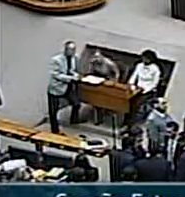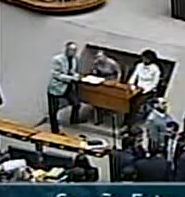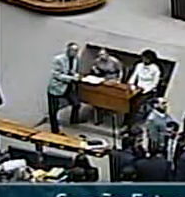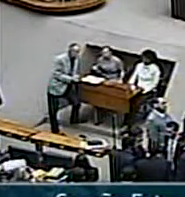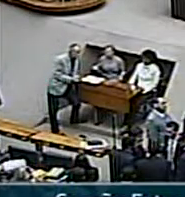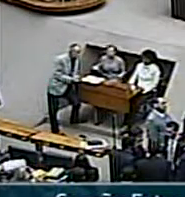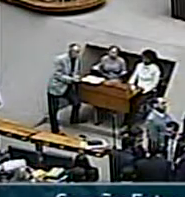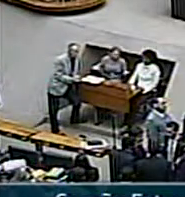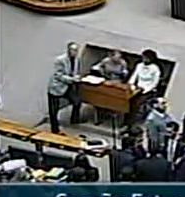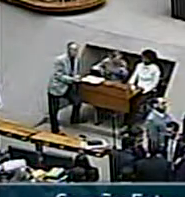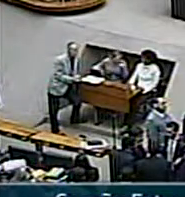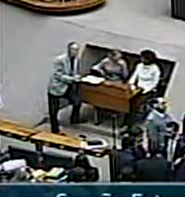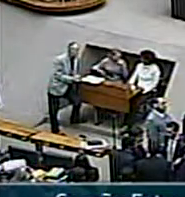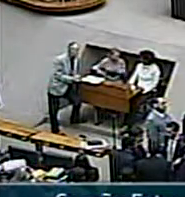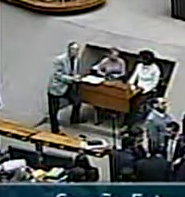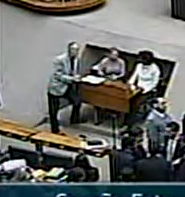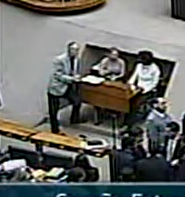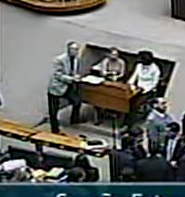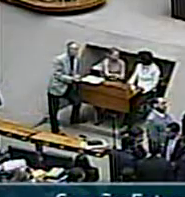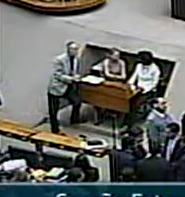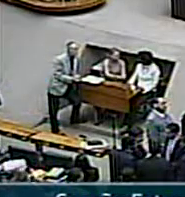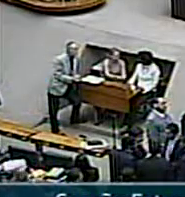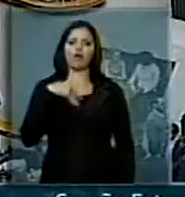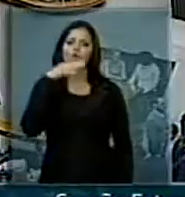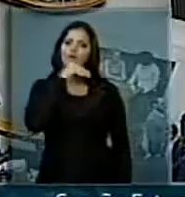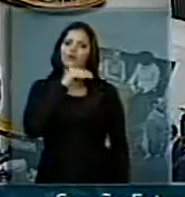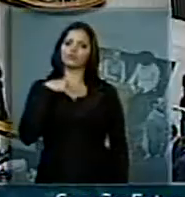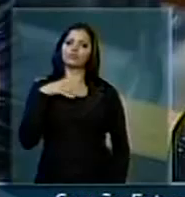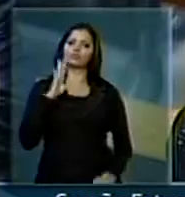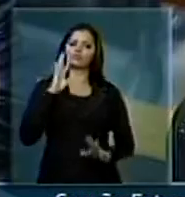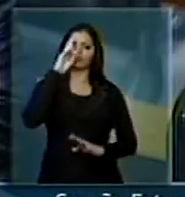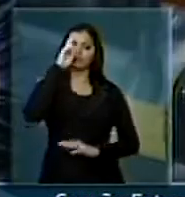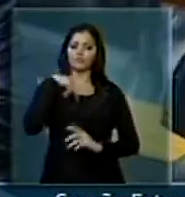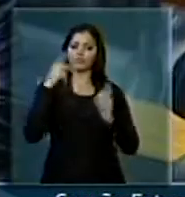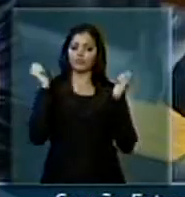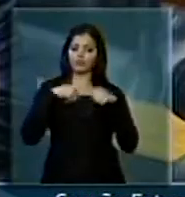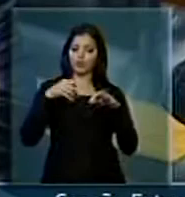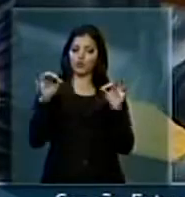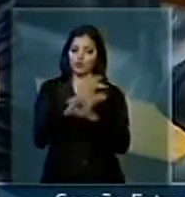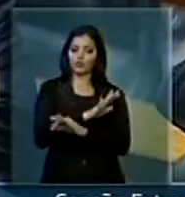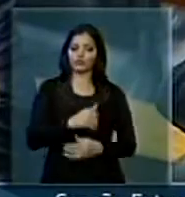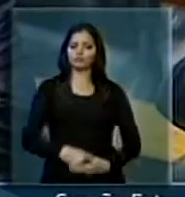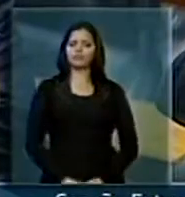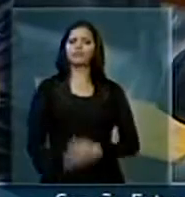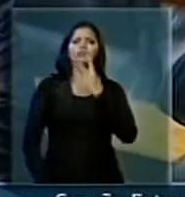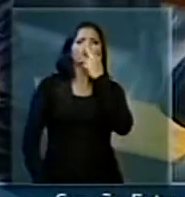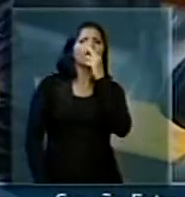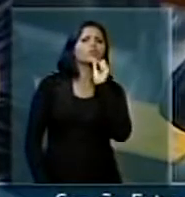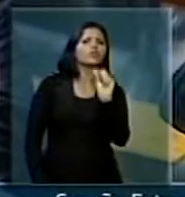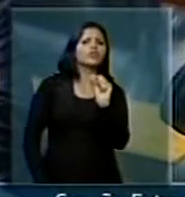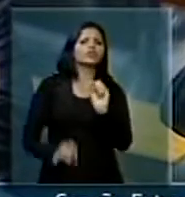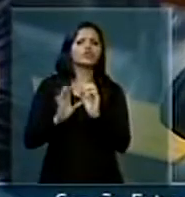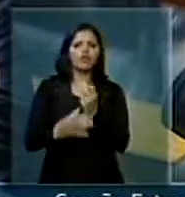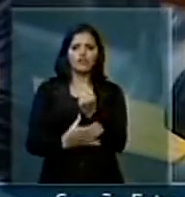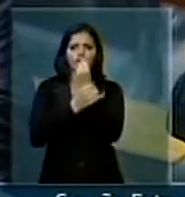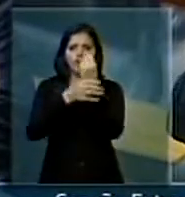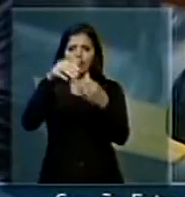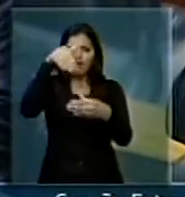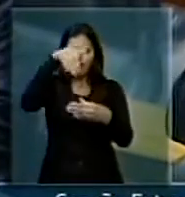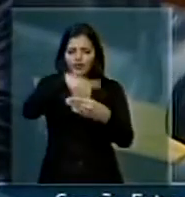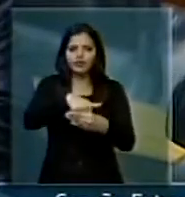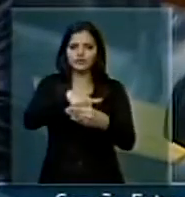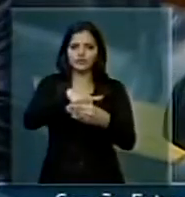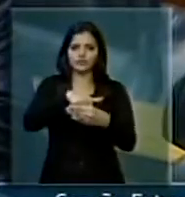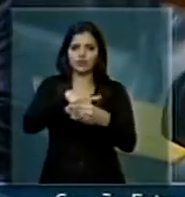específicas, nacional, acho que é a sua consulta. Se Vossa Excelência me permite só concluir. Então, o que me parece aqui? Que só está garantido a